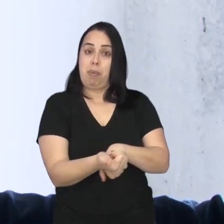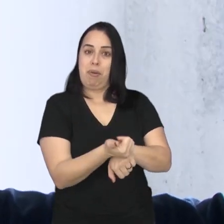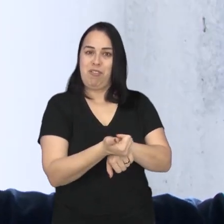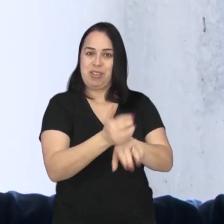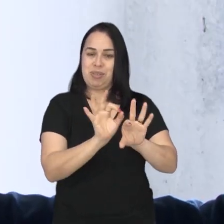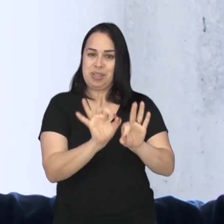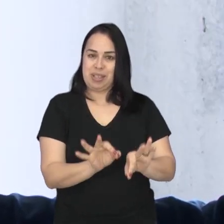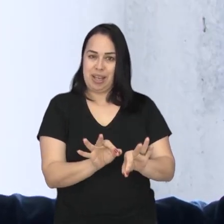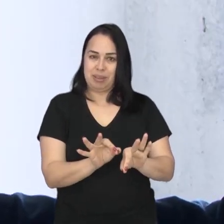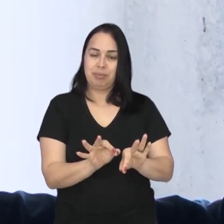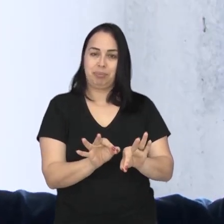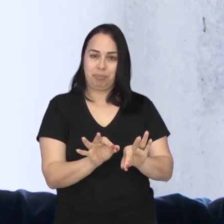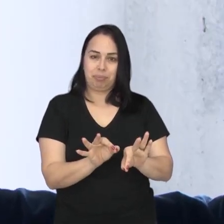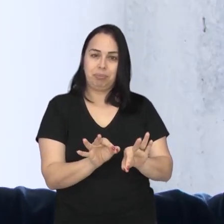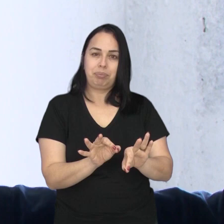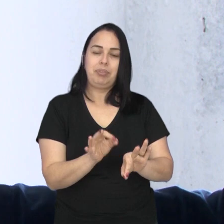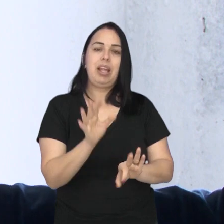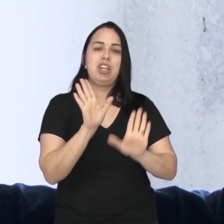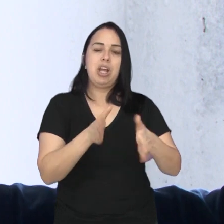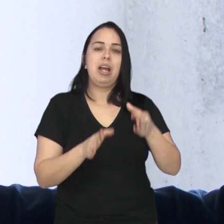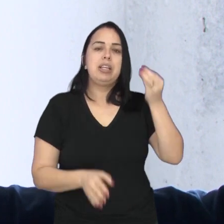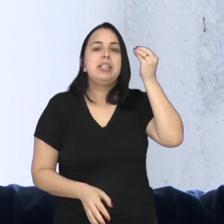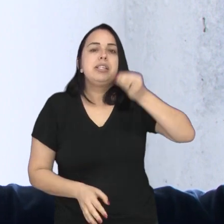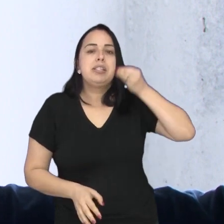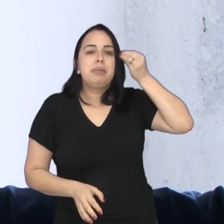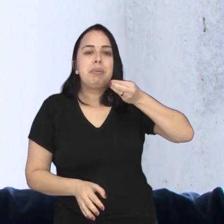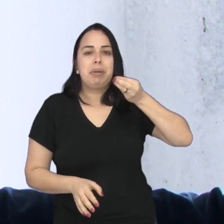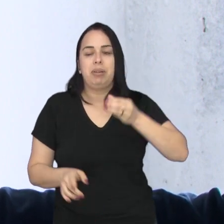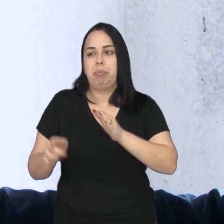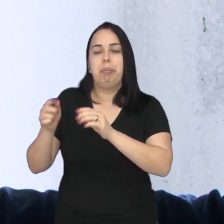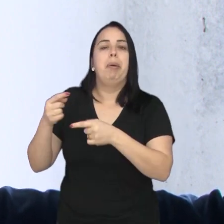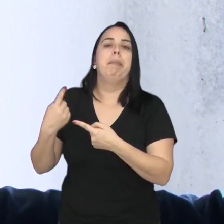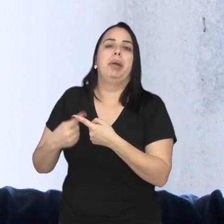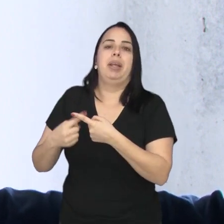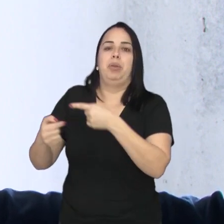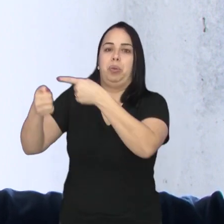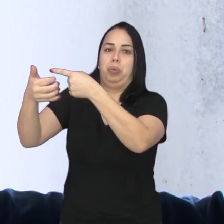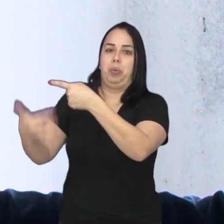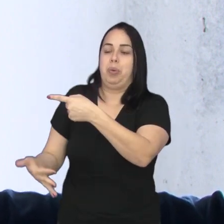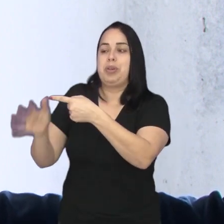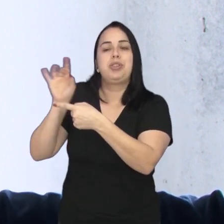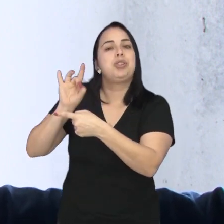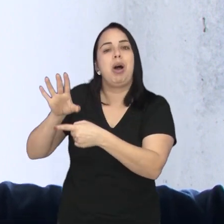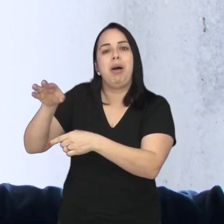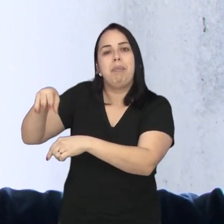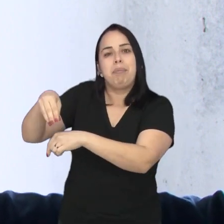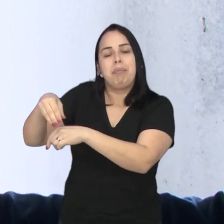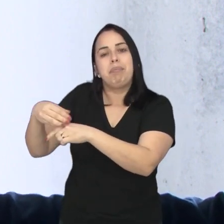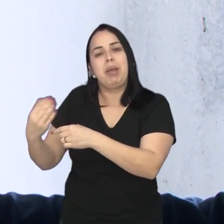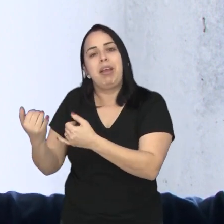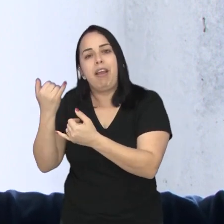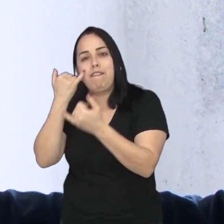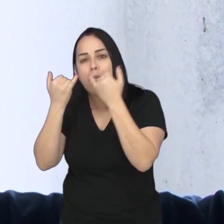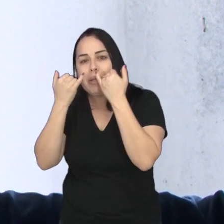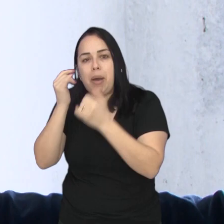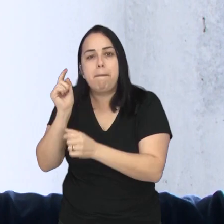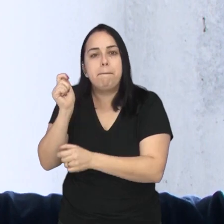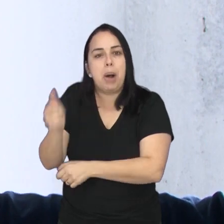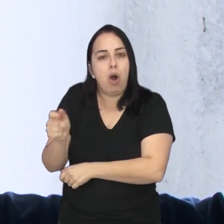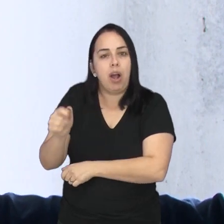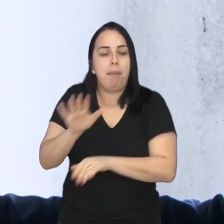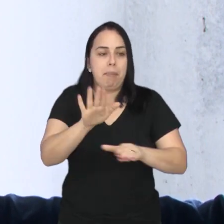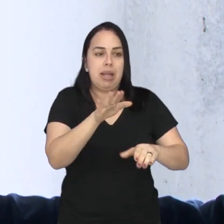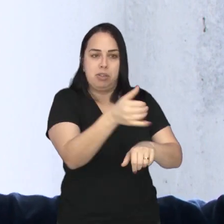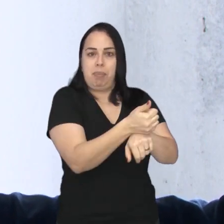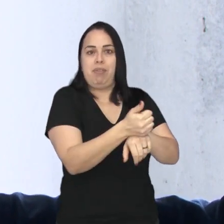profissional qualificado, que tenha experiência. O Google ele só vai te instruir, mas não vai te informar certinho o que